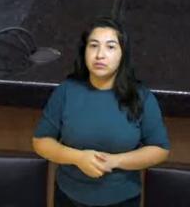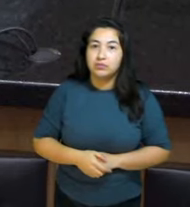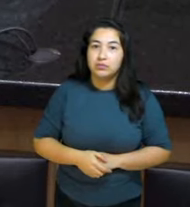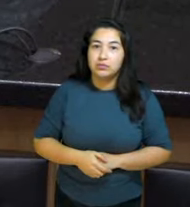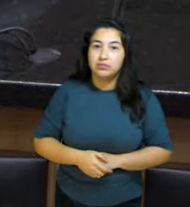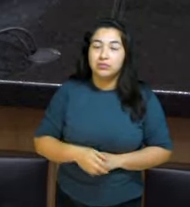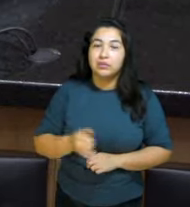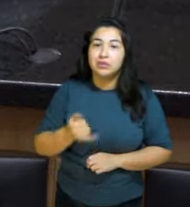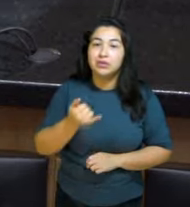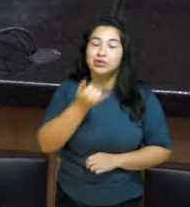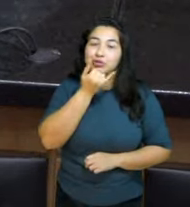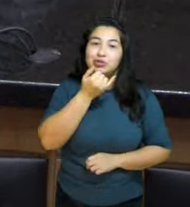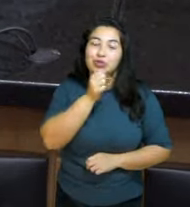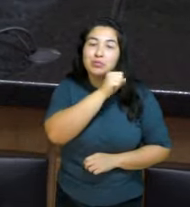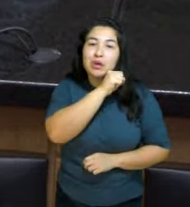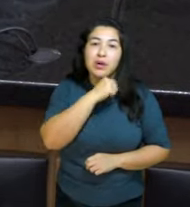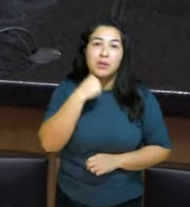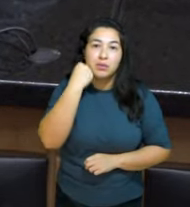Massotto, desculpa.